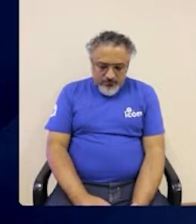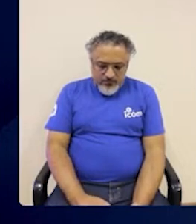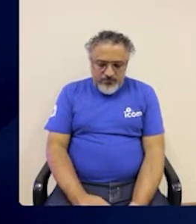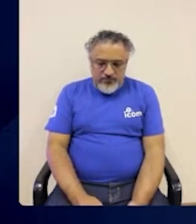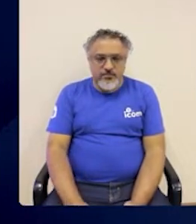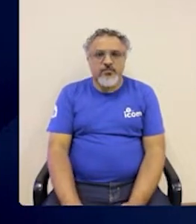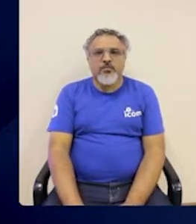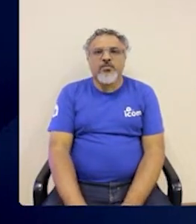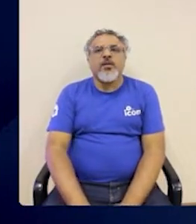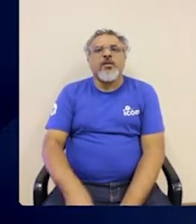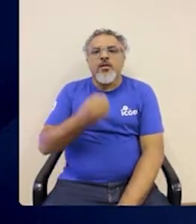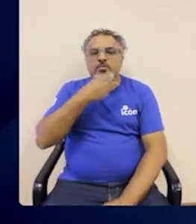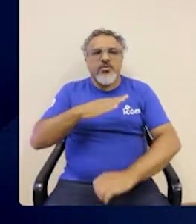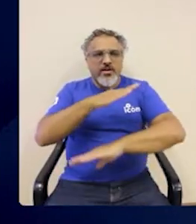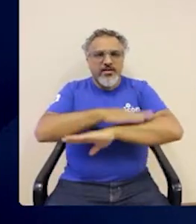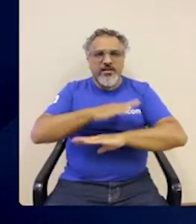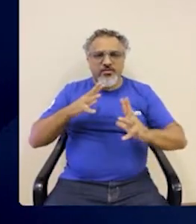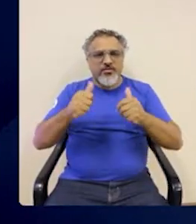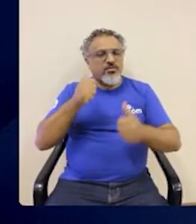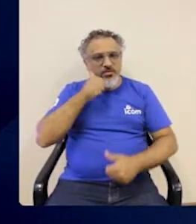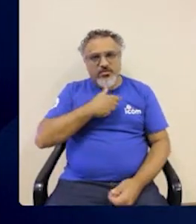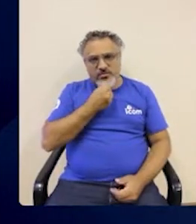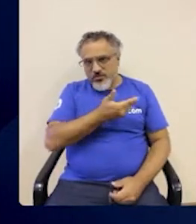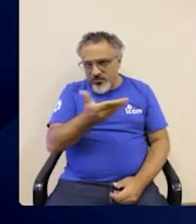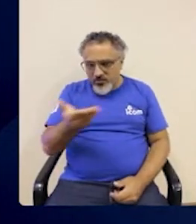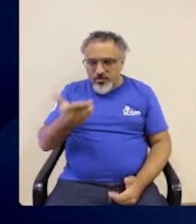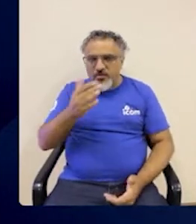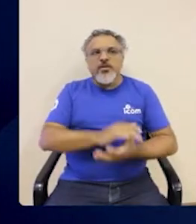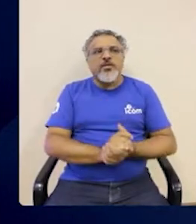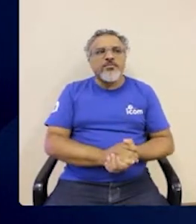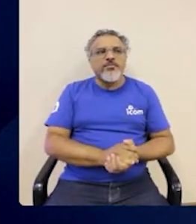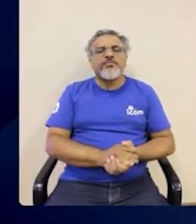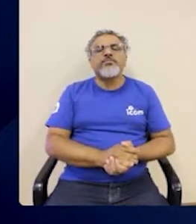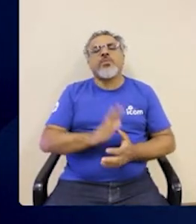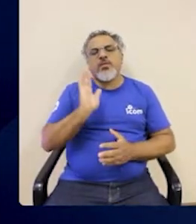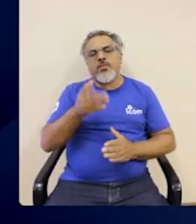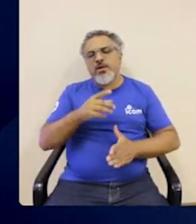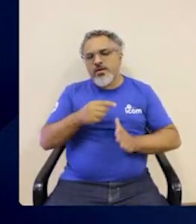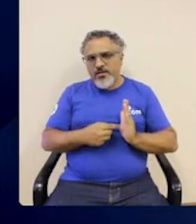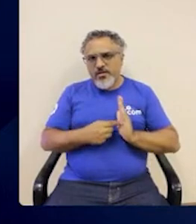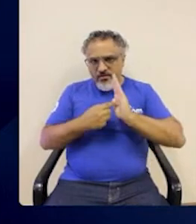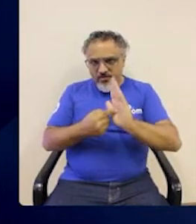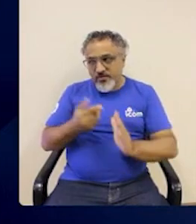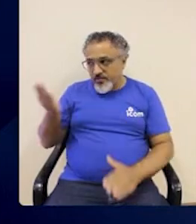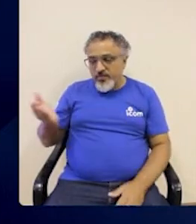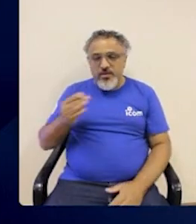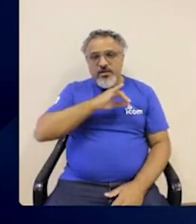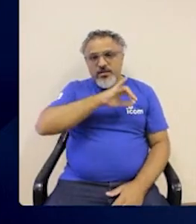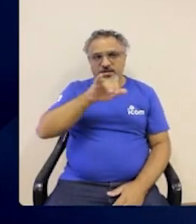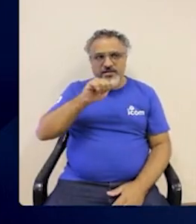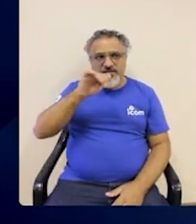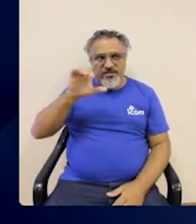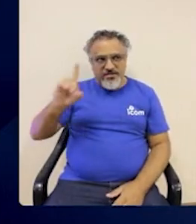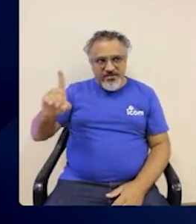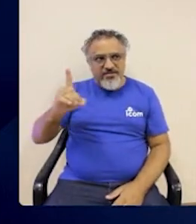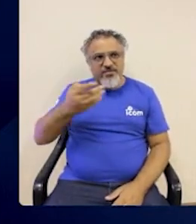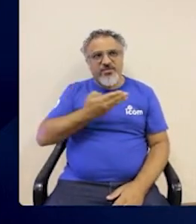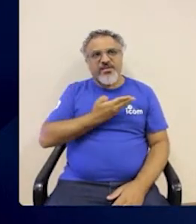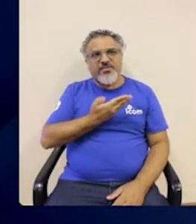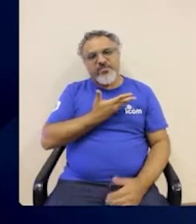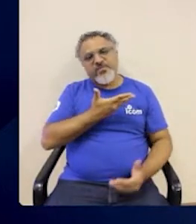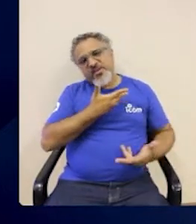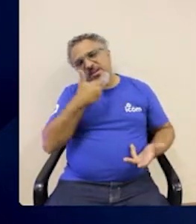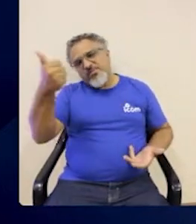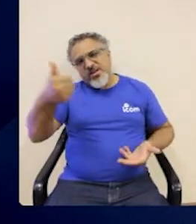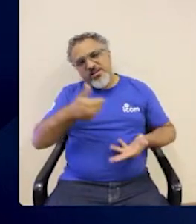Boa tarde a todos e todas. Como já muito bem apresentado pela Jade, ser apresentado por amigos é melhor